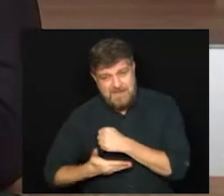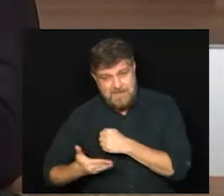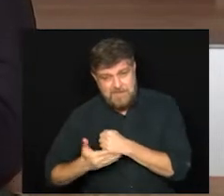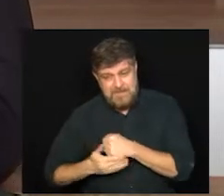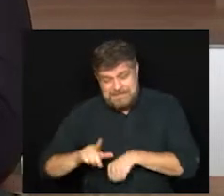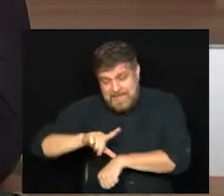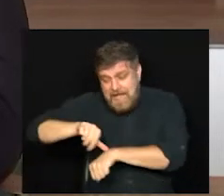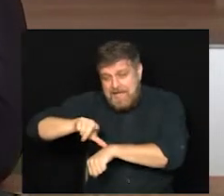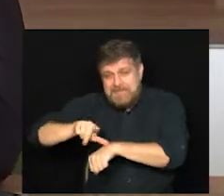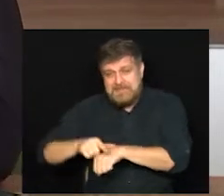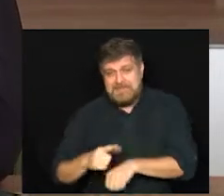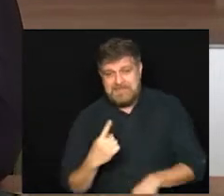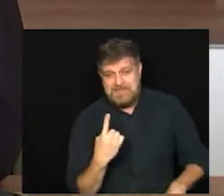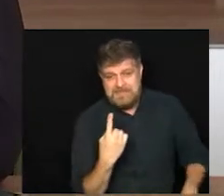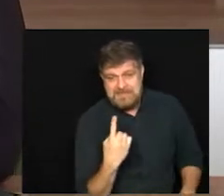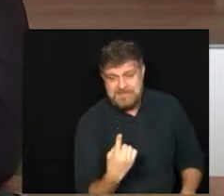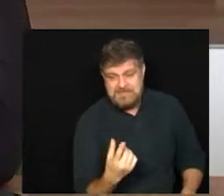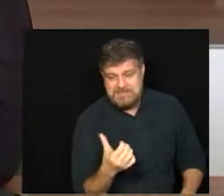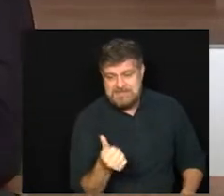da declaração é de R$